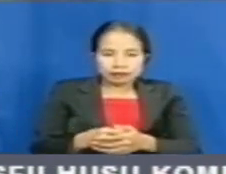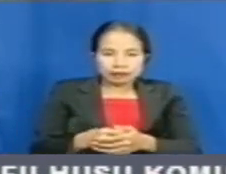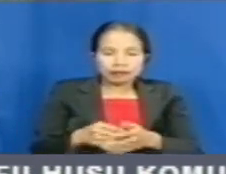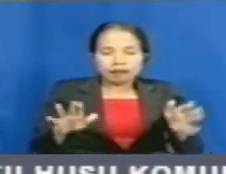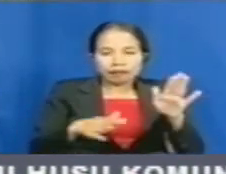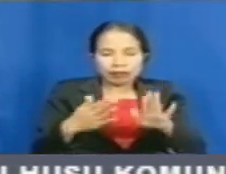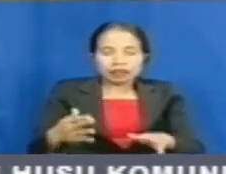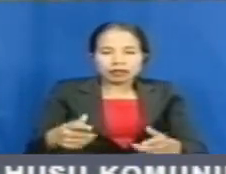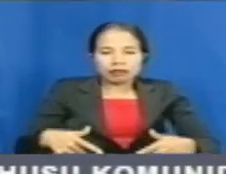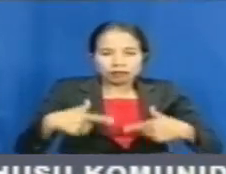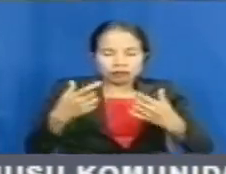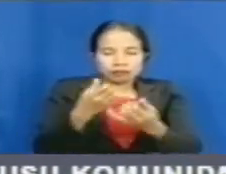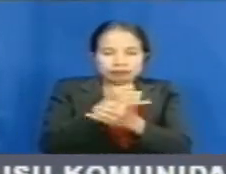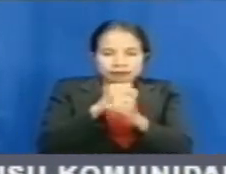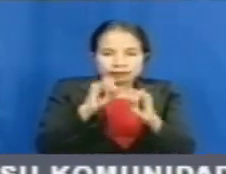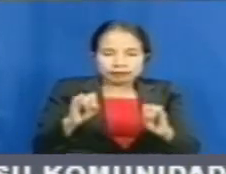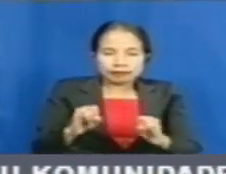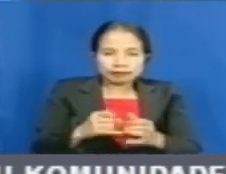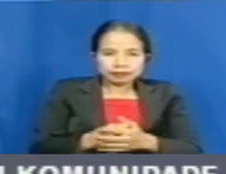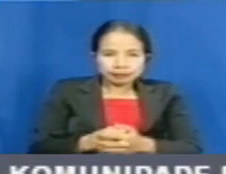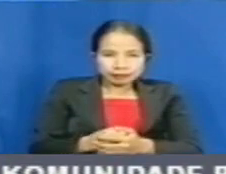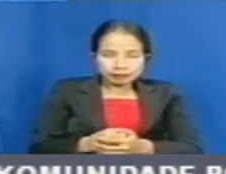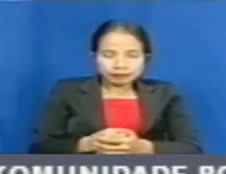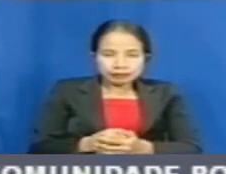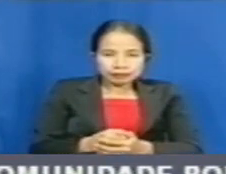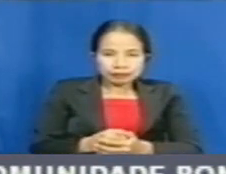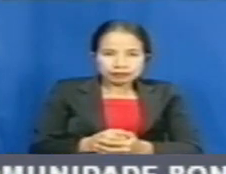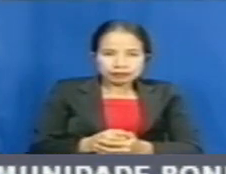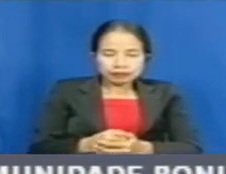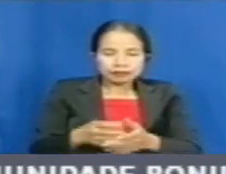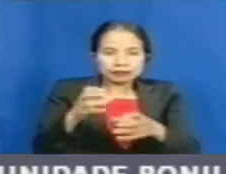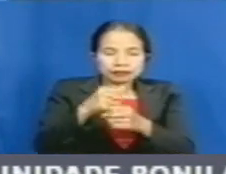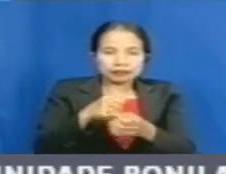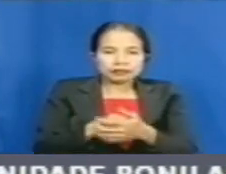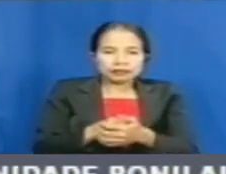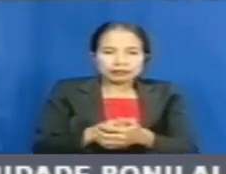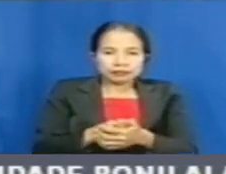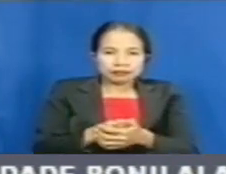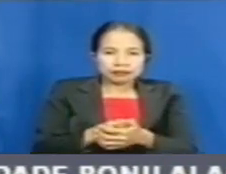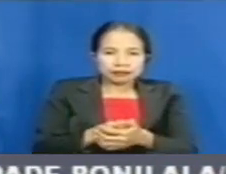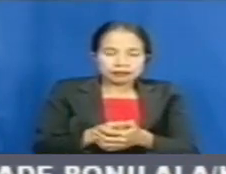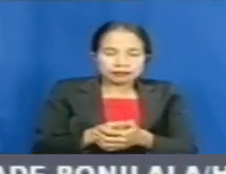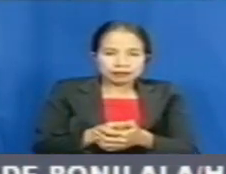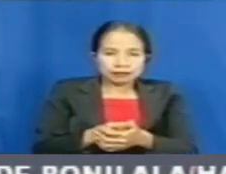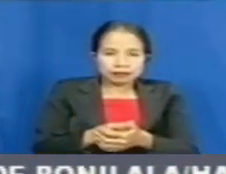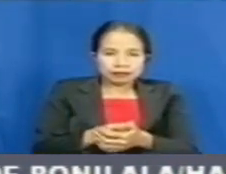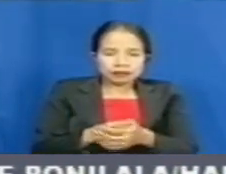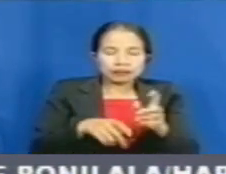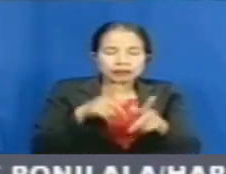mate camuri se curatica. Tene ali em cima, sim o malu subem ba catua se fericira, no cima de ansia